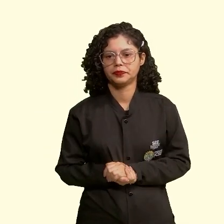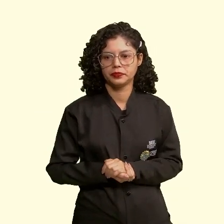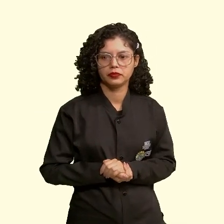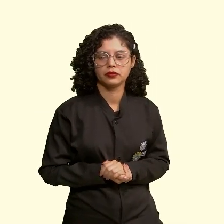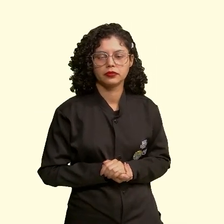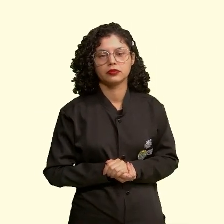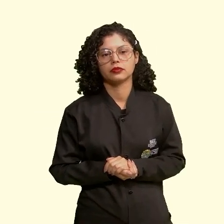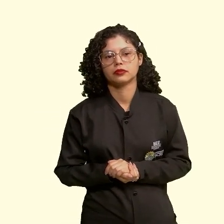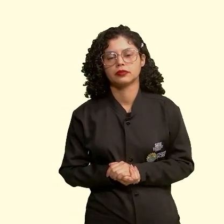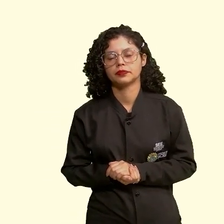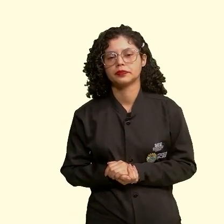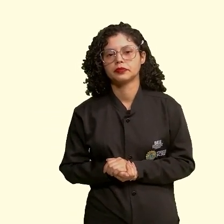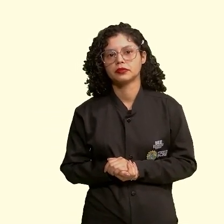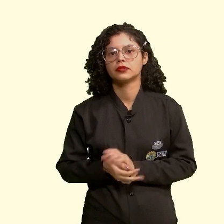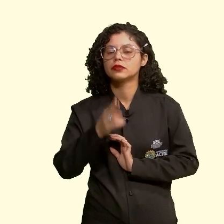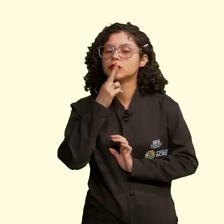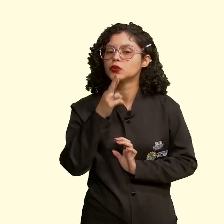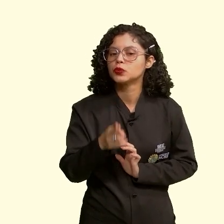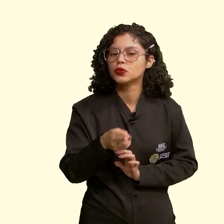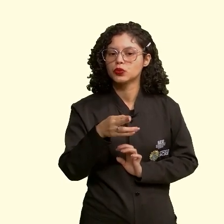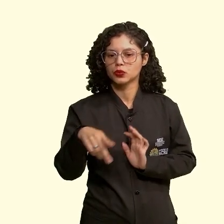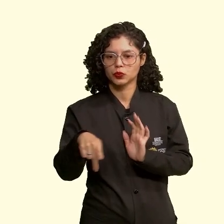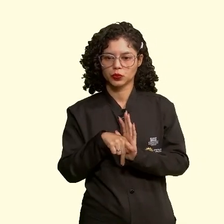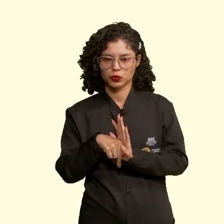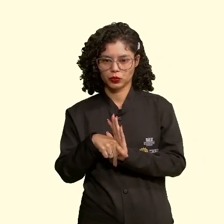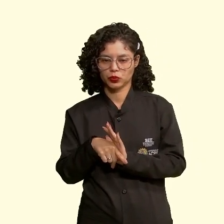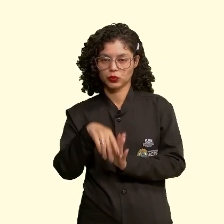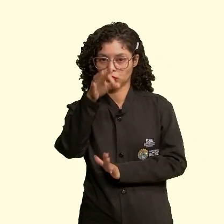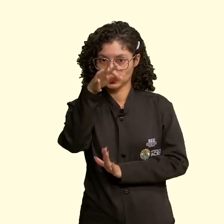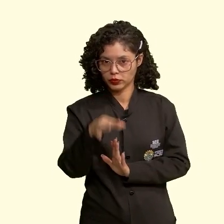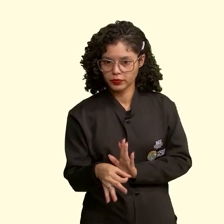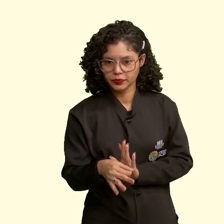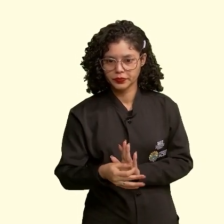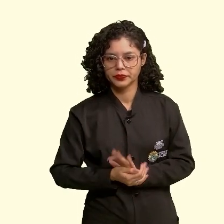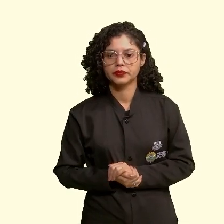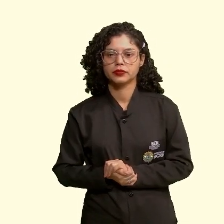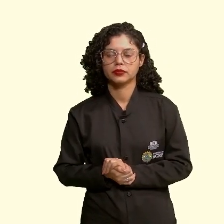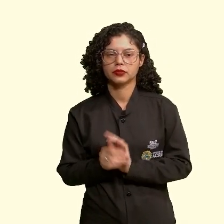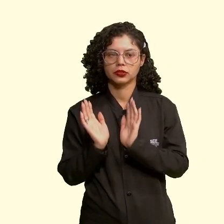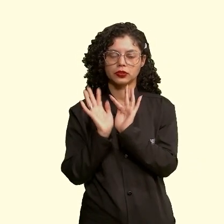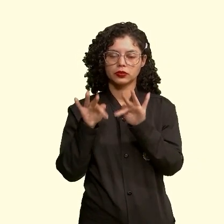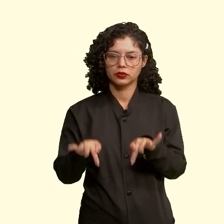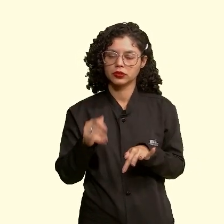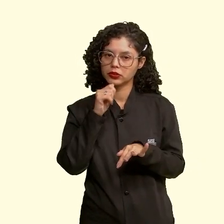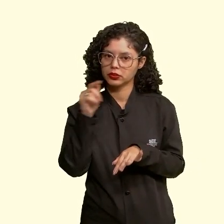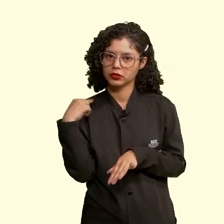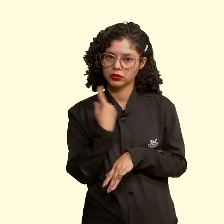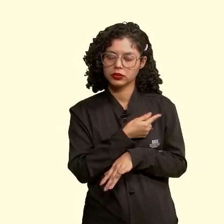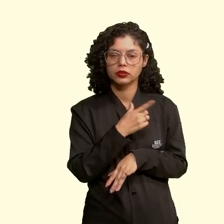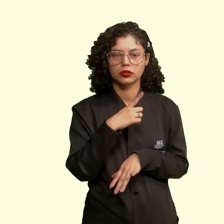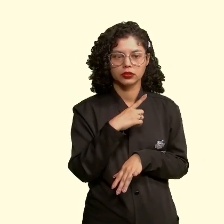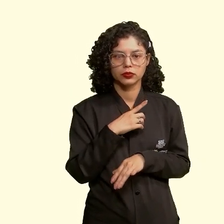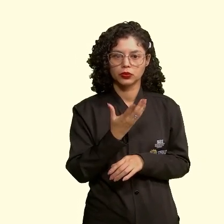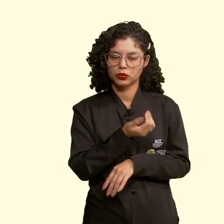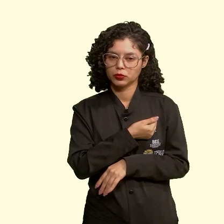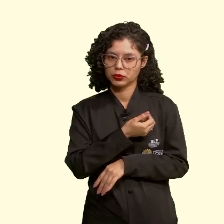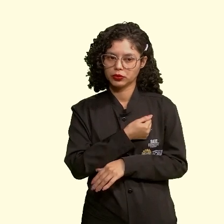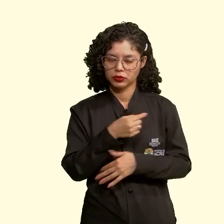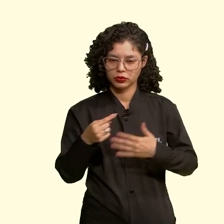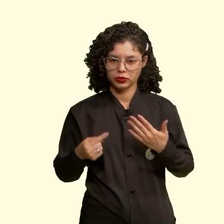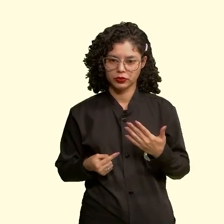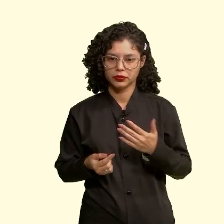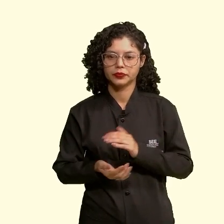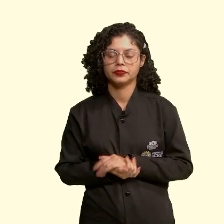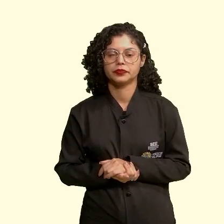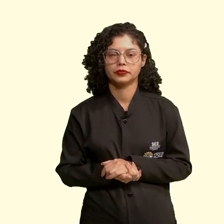eu gostaria que você respondesse ele de forma correta, para no final a gente ter aí o maior número de questões.